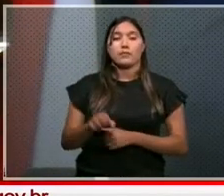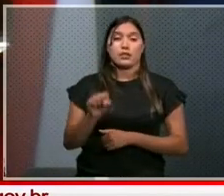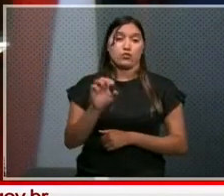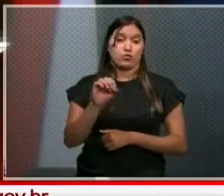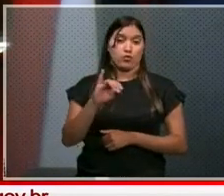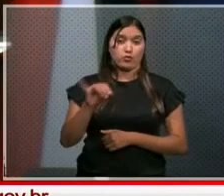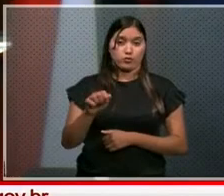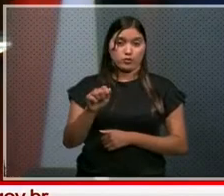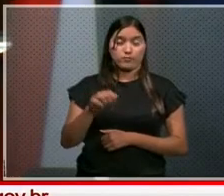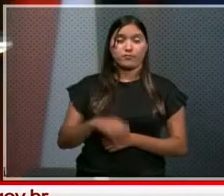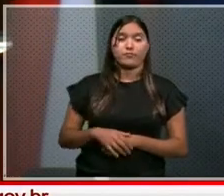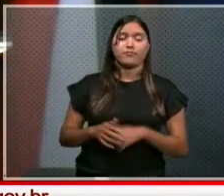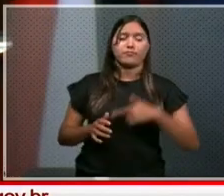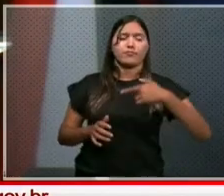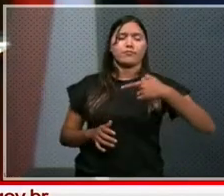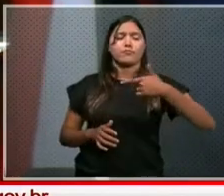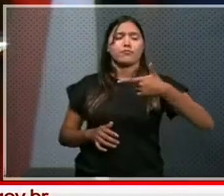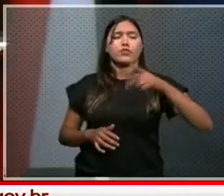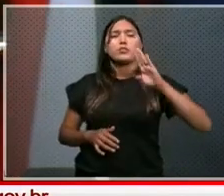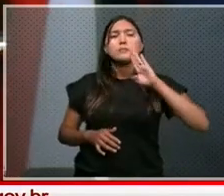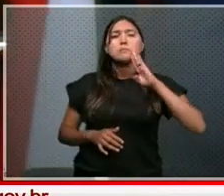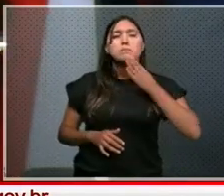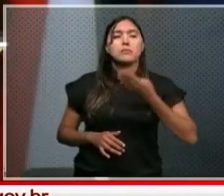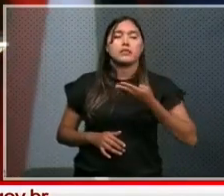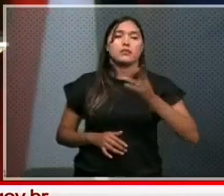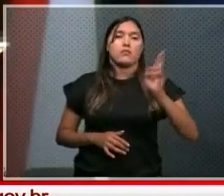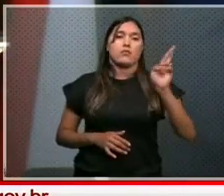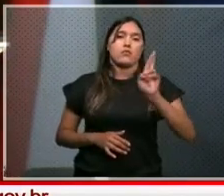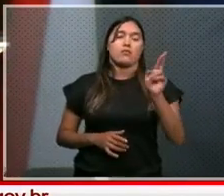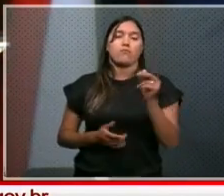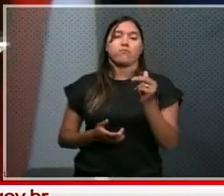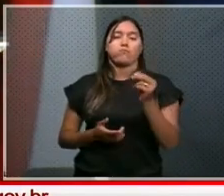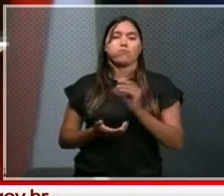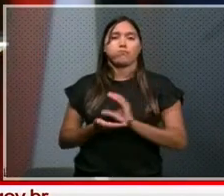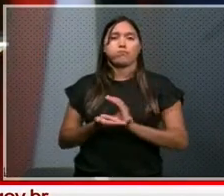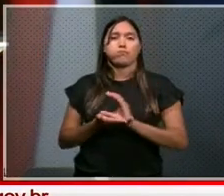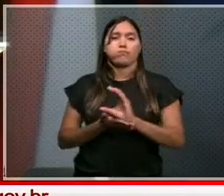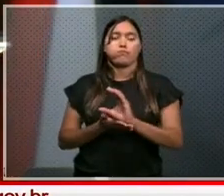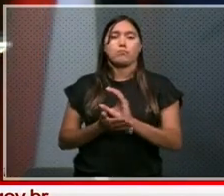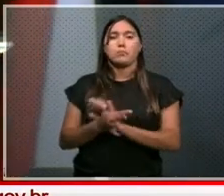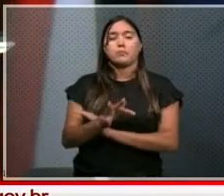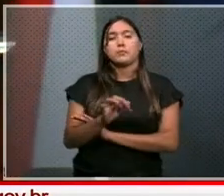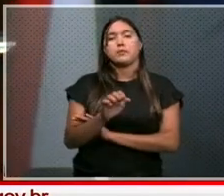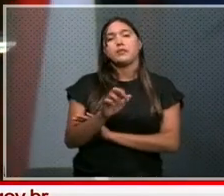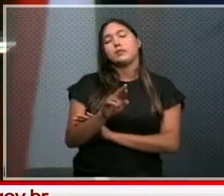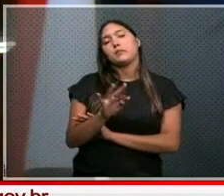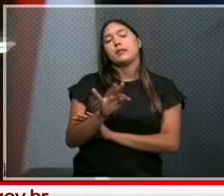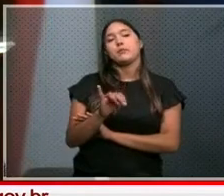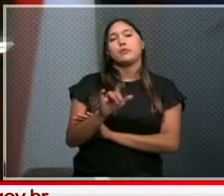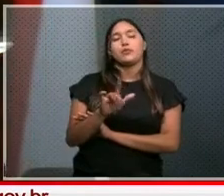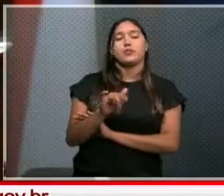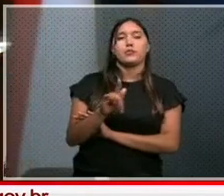de 72 bilhões de reais em fertilizantes nitrogenados